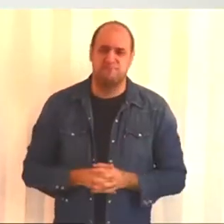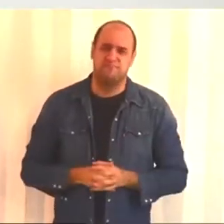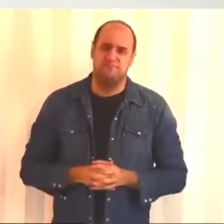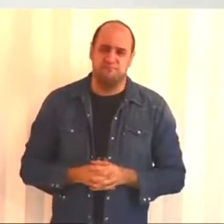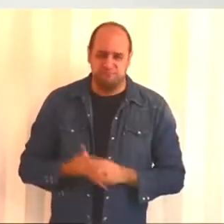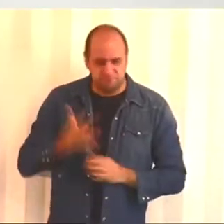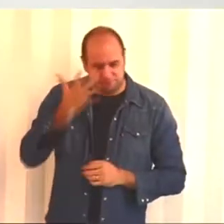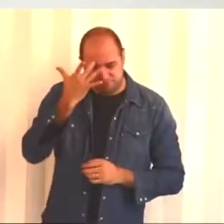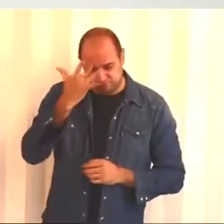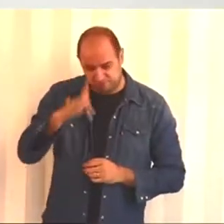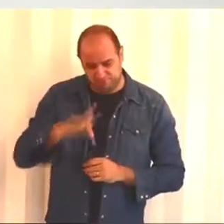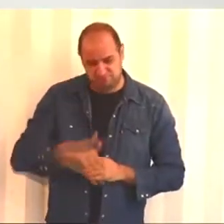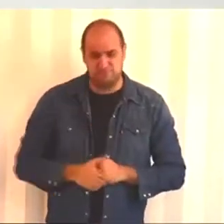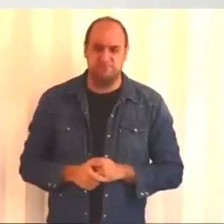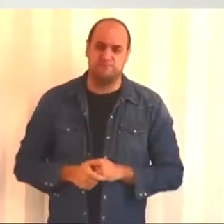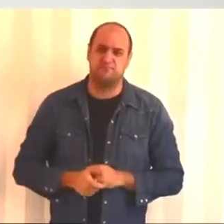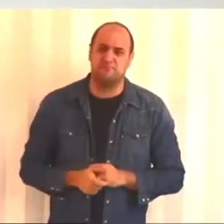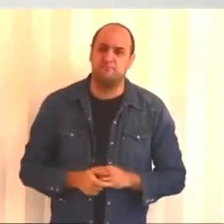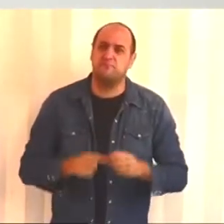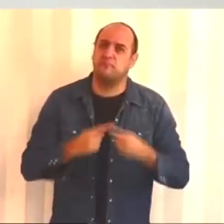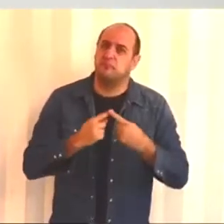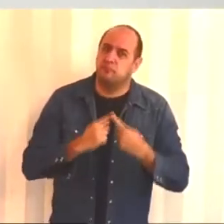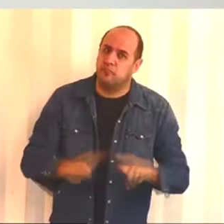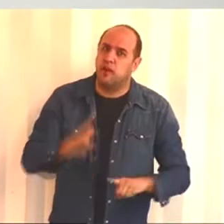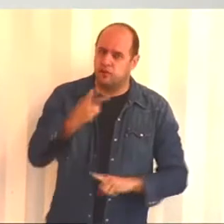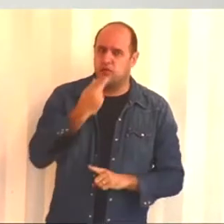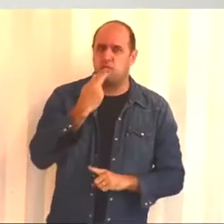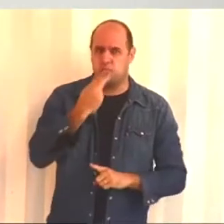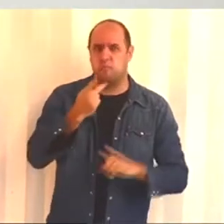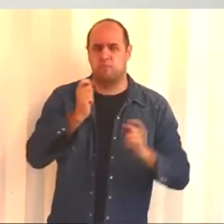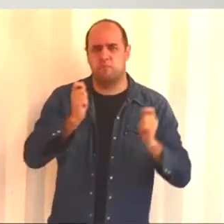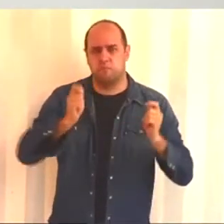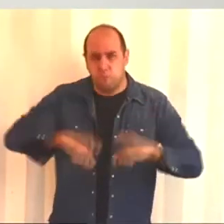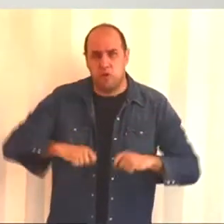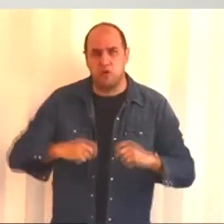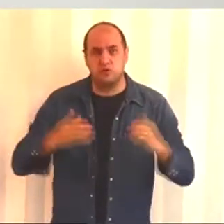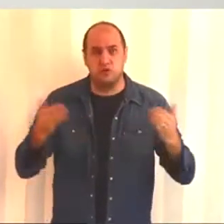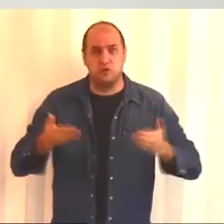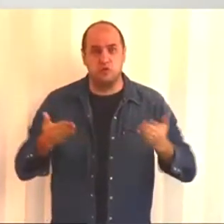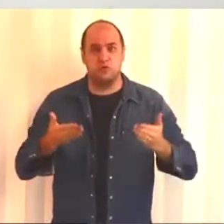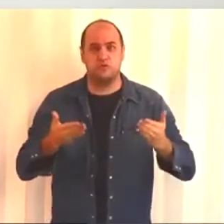Nós não sabemos. Mas uma coisa você pode afirmar nessa manhã,